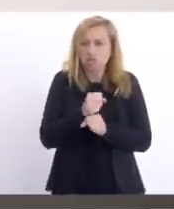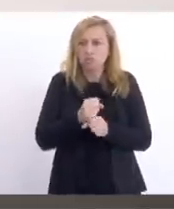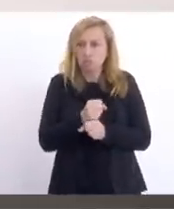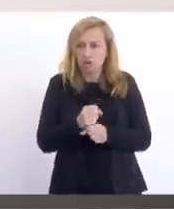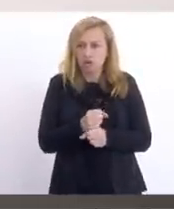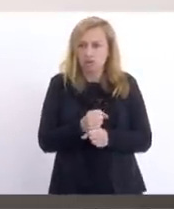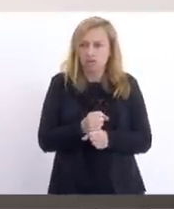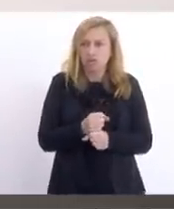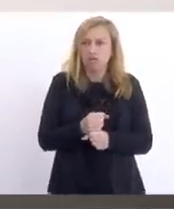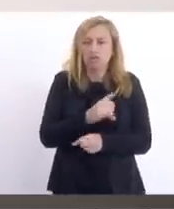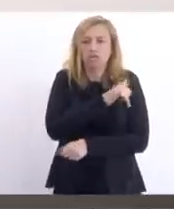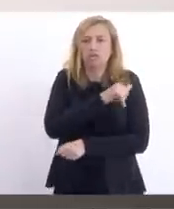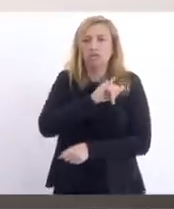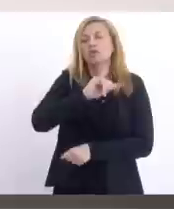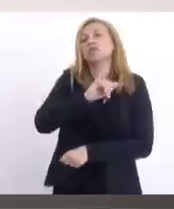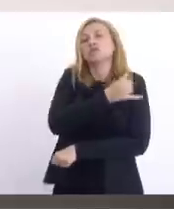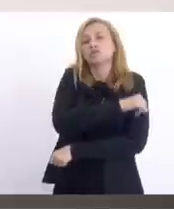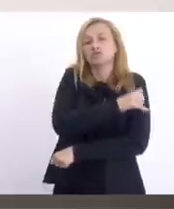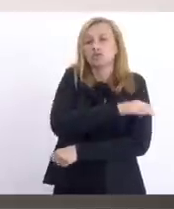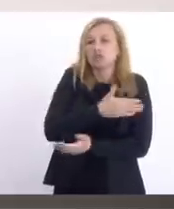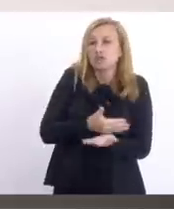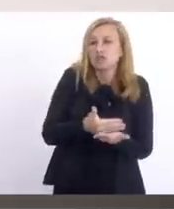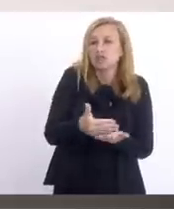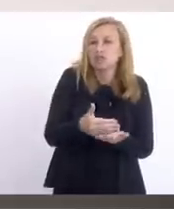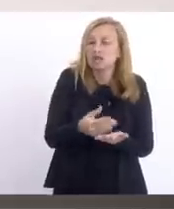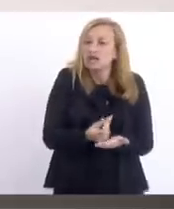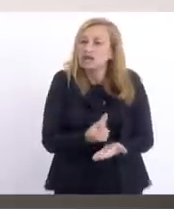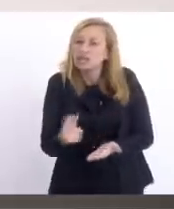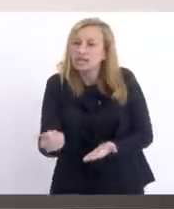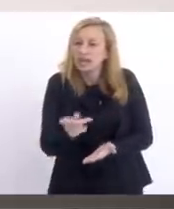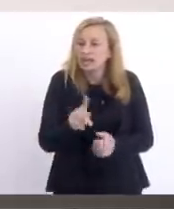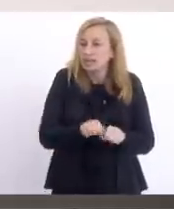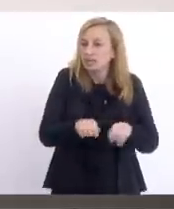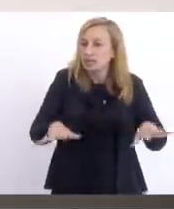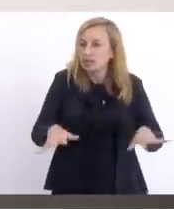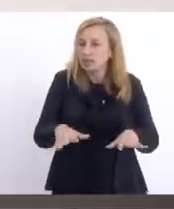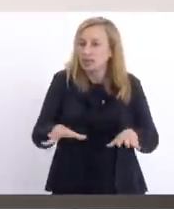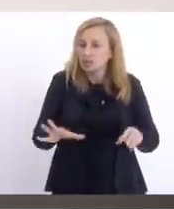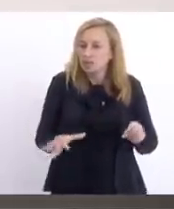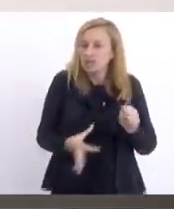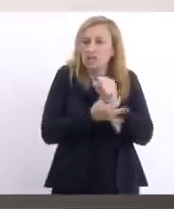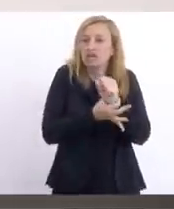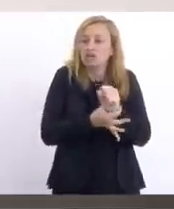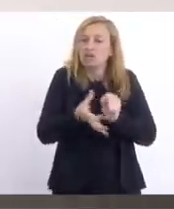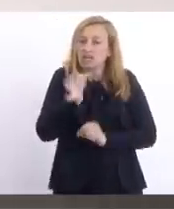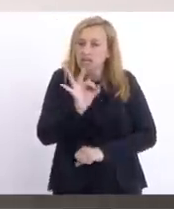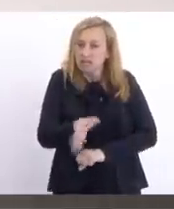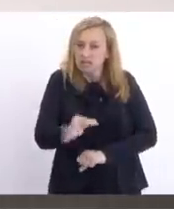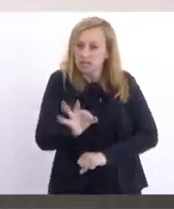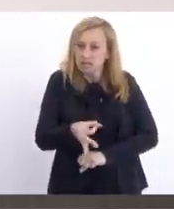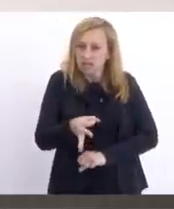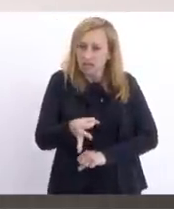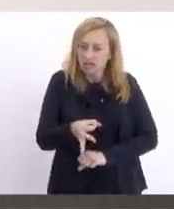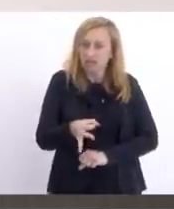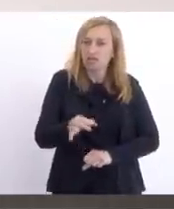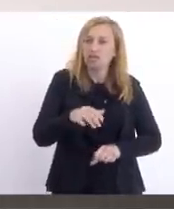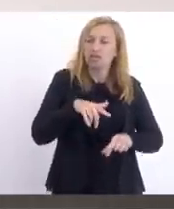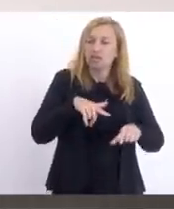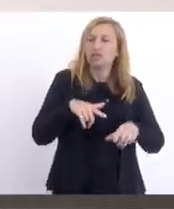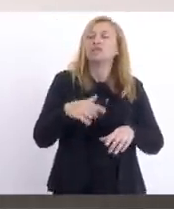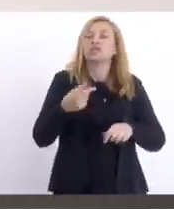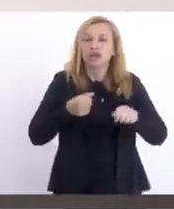Janeiro começa, justamente ao sair da pandemia, uma recuperação eficaz de atrair empresas,